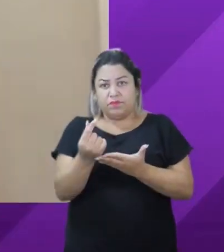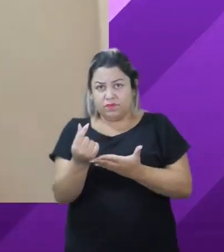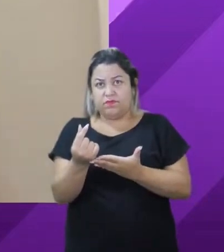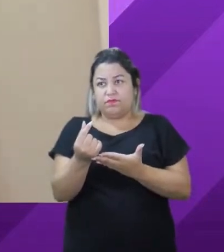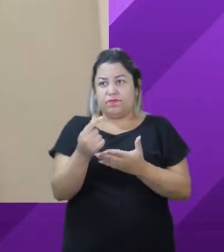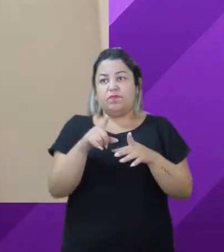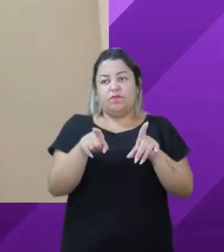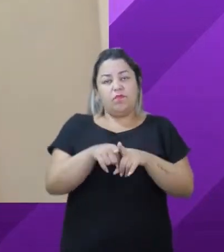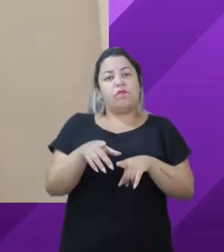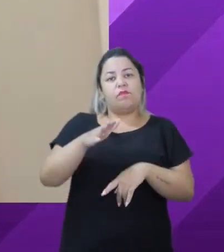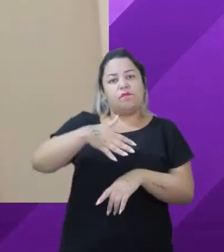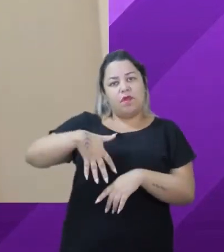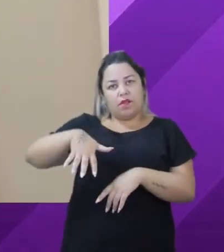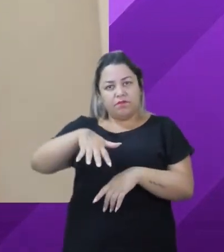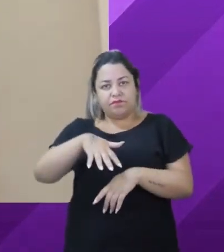mais gerais